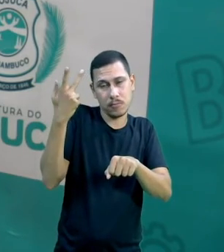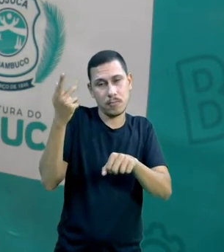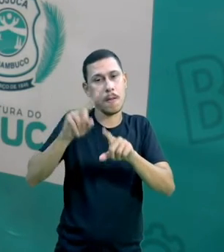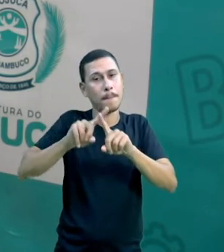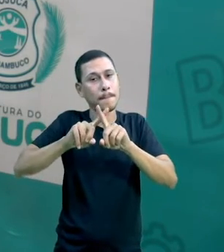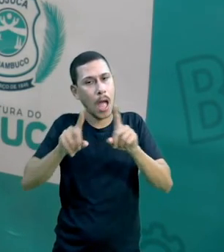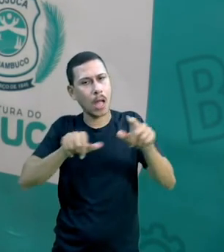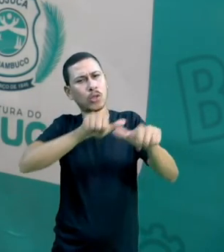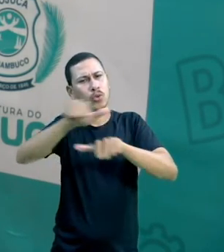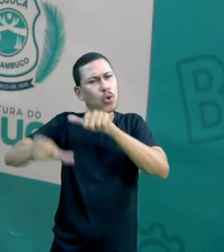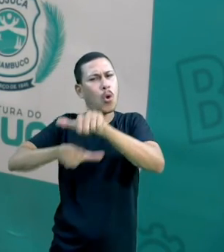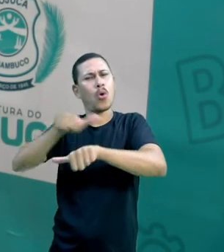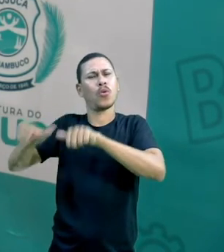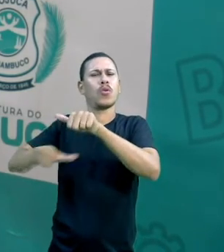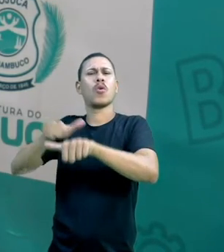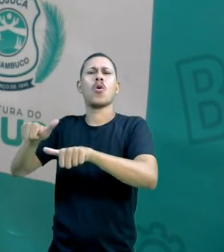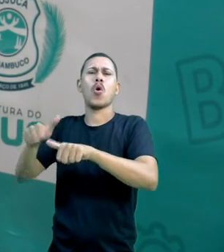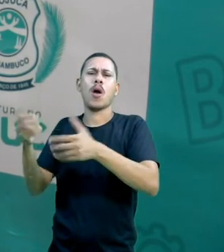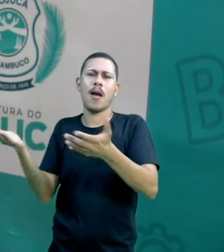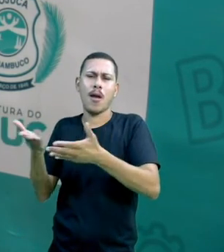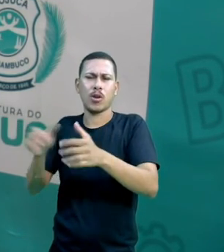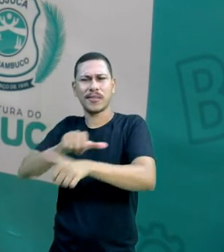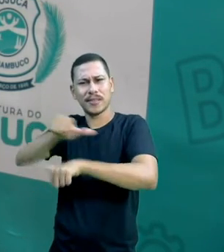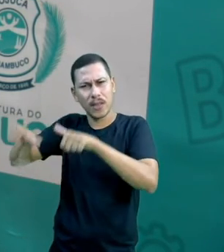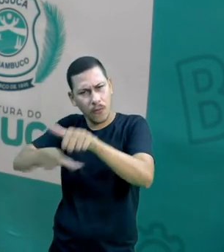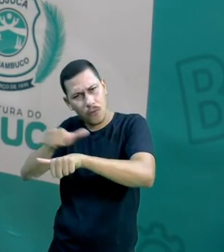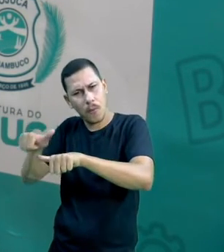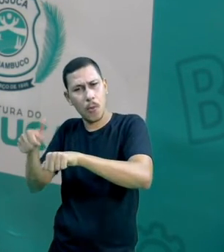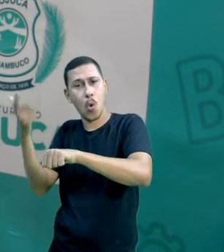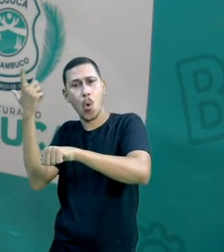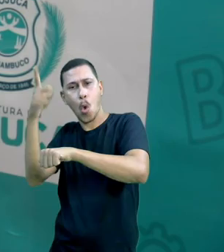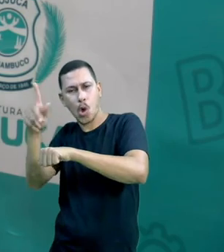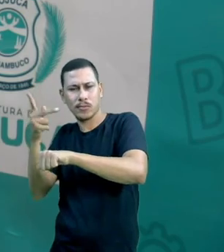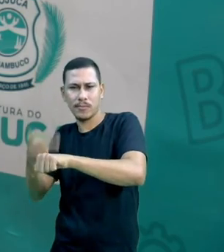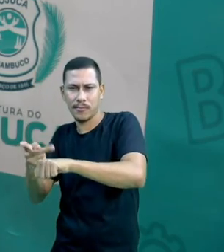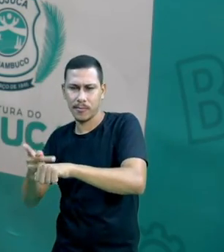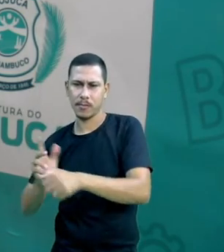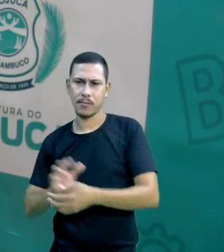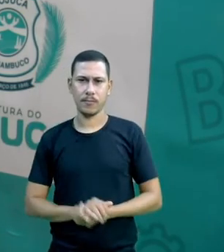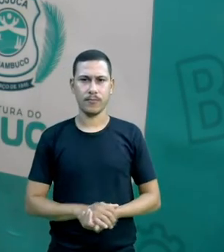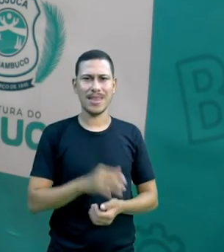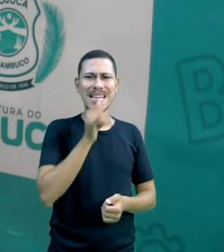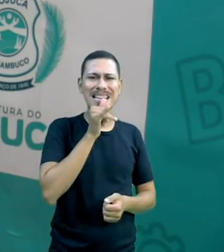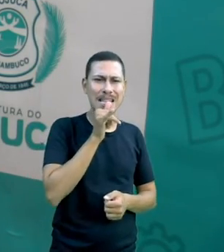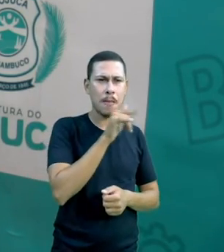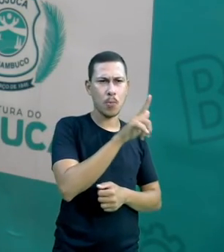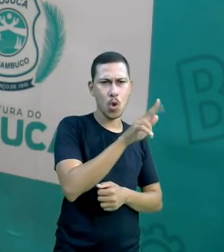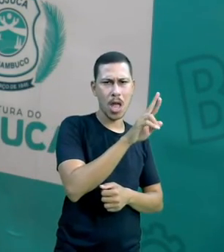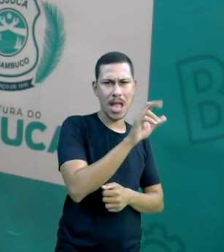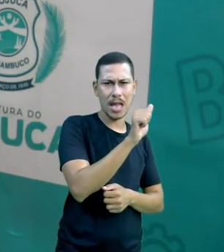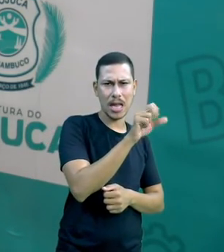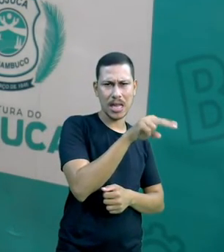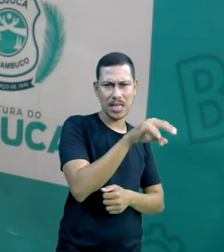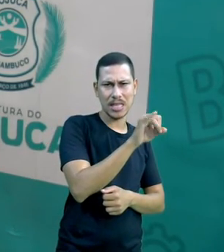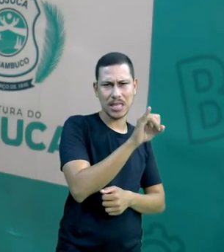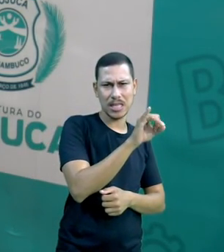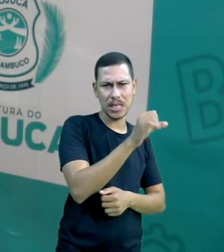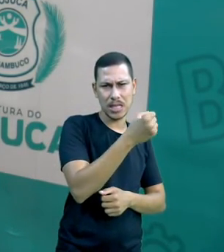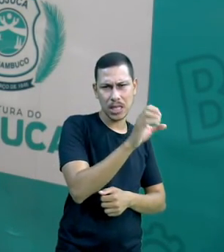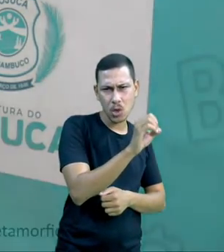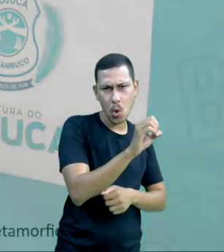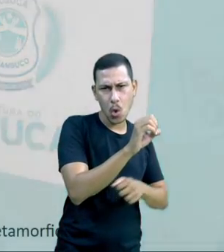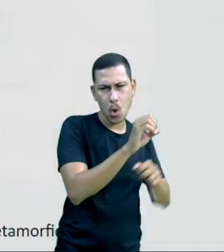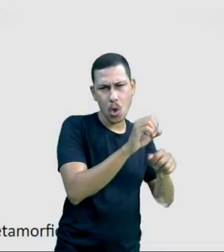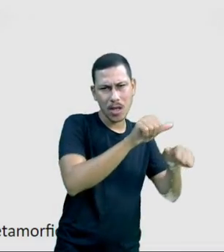esse acontecimento e ela então se transformou em outra rocha. Por exemplo, o granizo, ele se transforma em